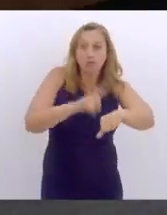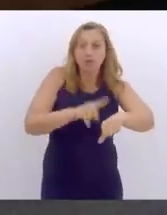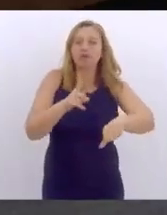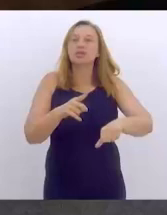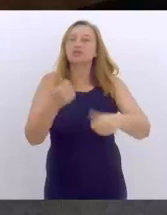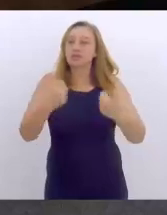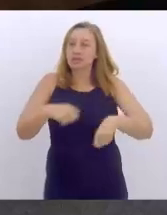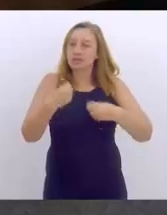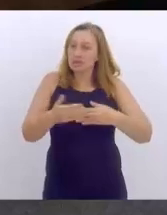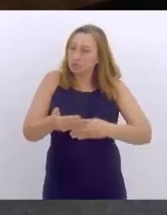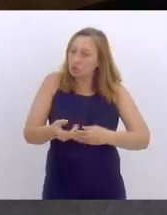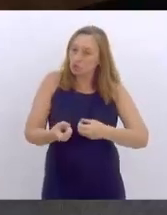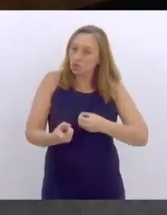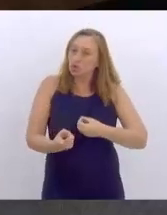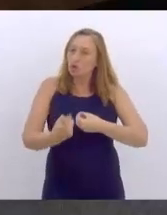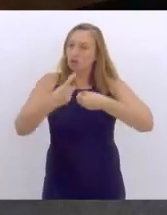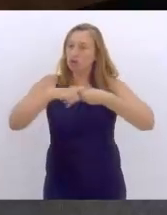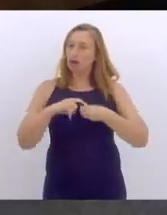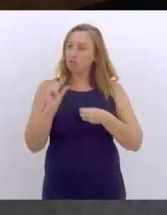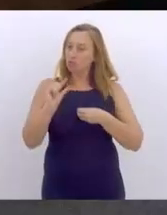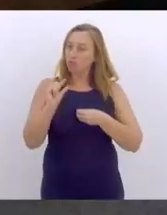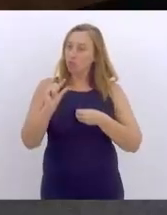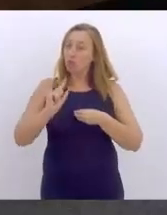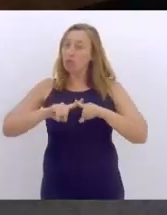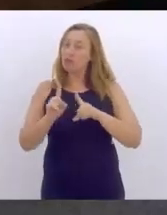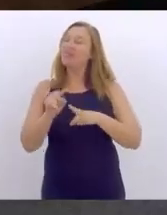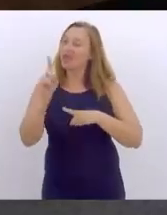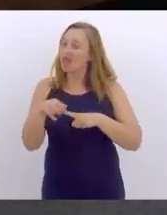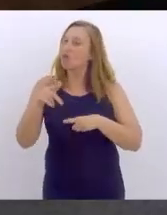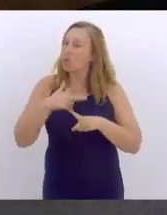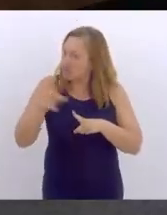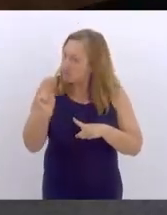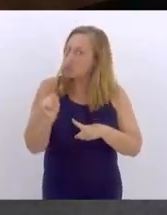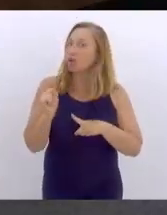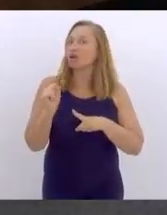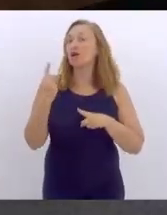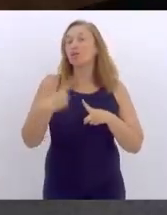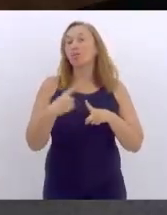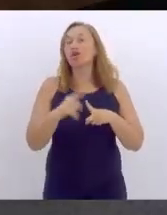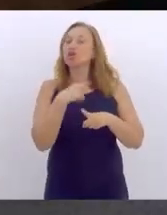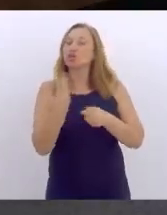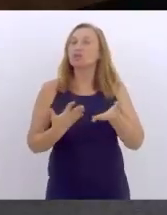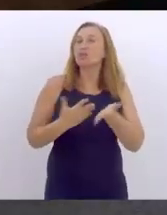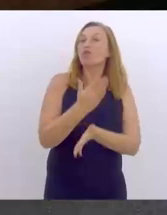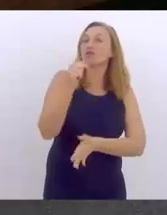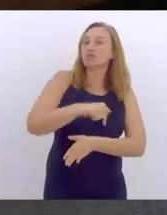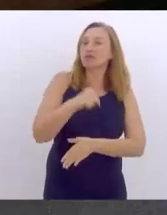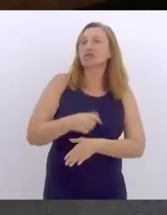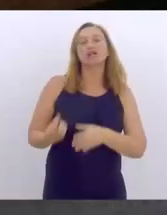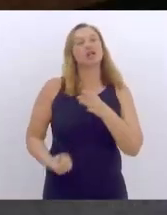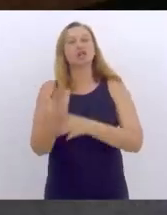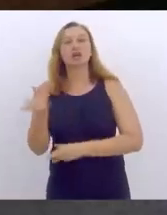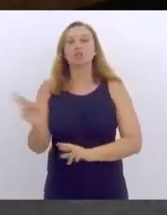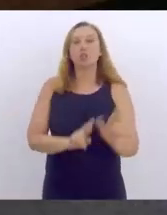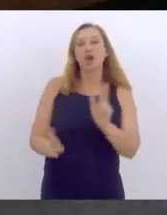que ceder, dar um passo atrás, mas que é uma vitória. Uma vitória porque nós aprovamos aqui, criamos uma relação